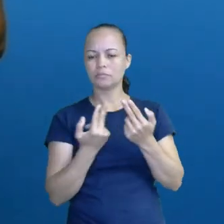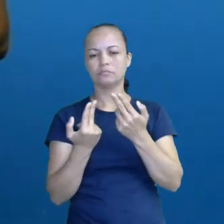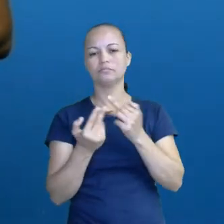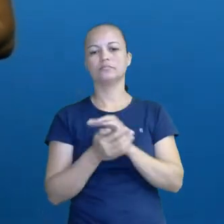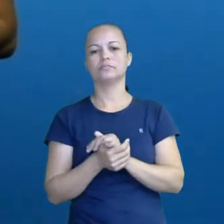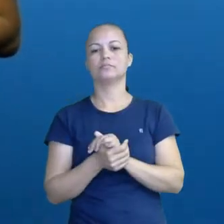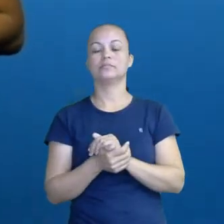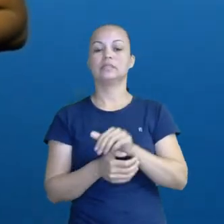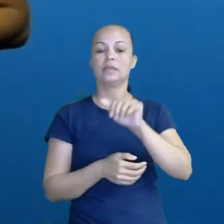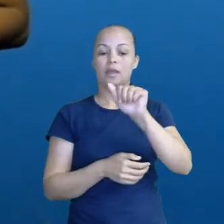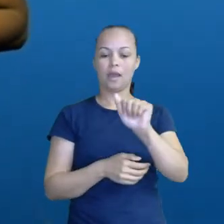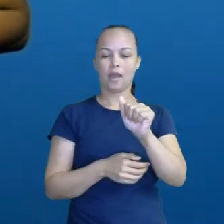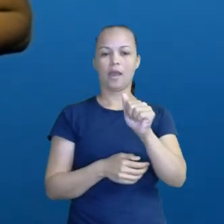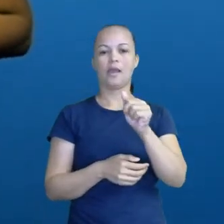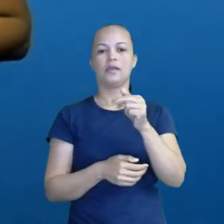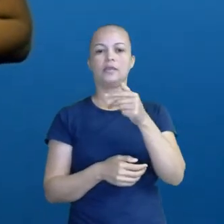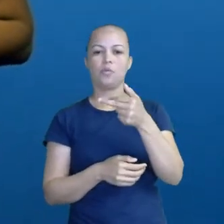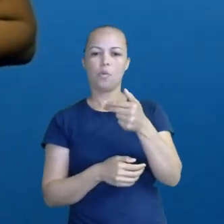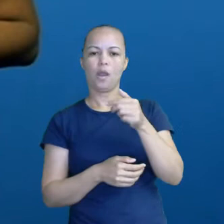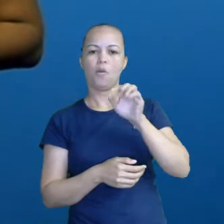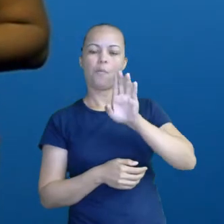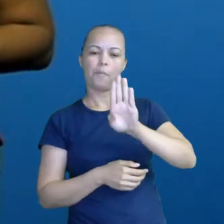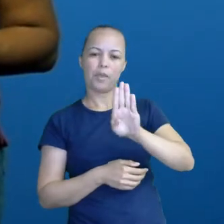forma a igual